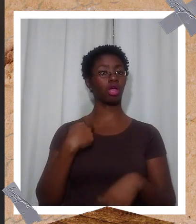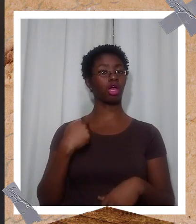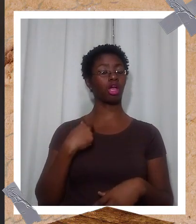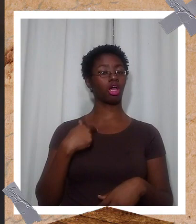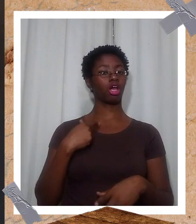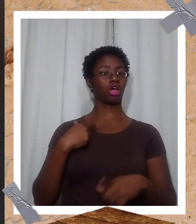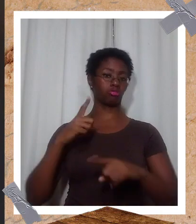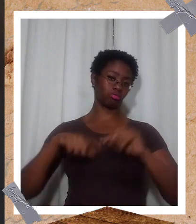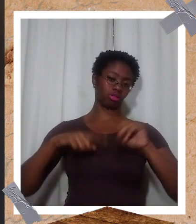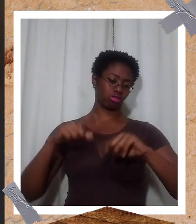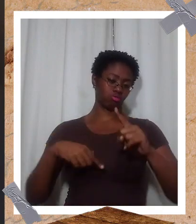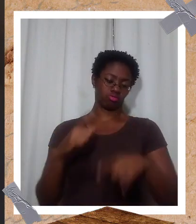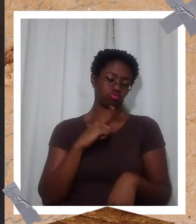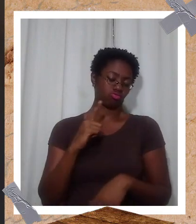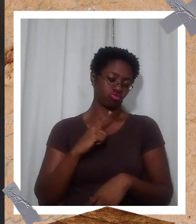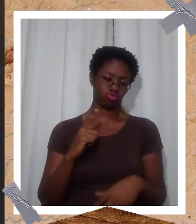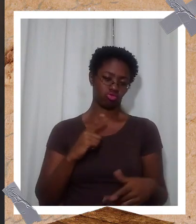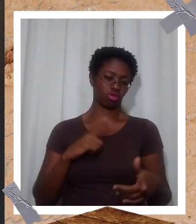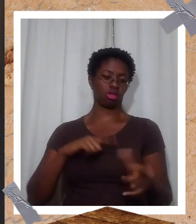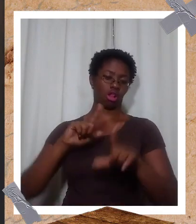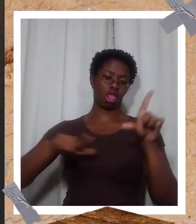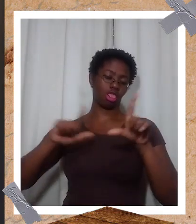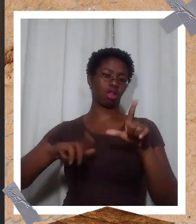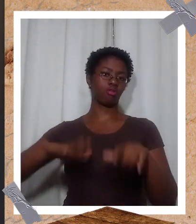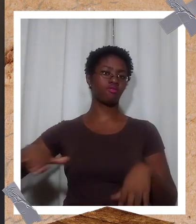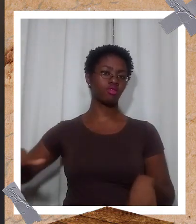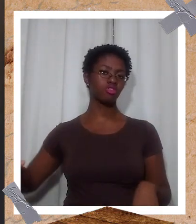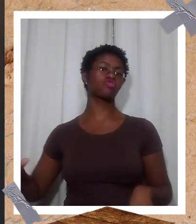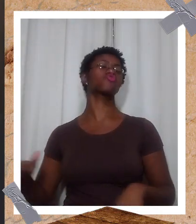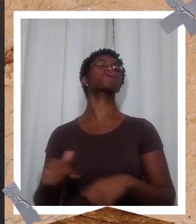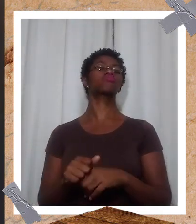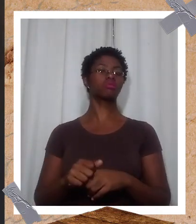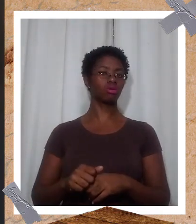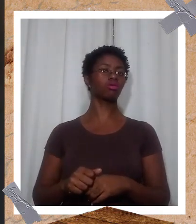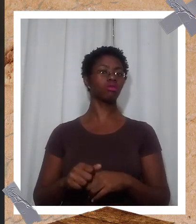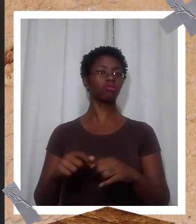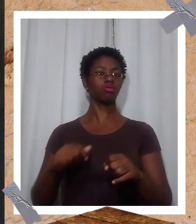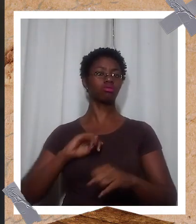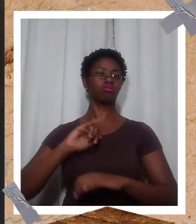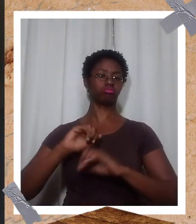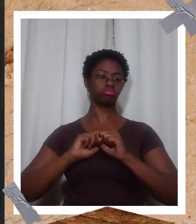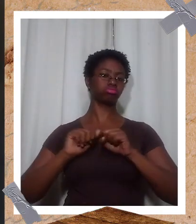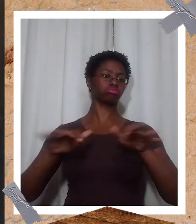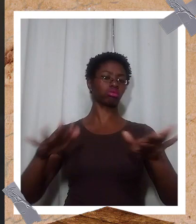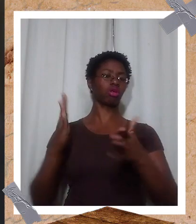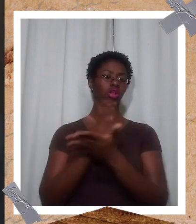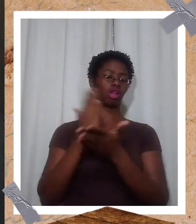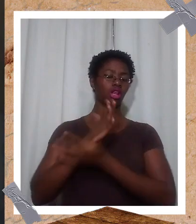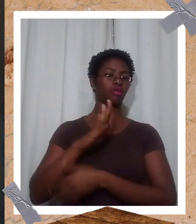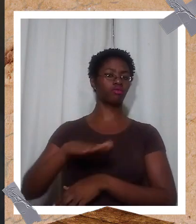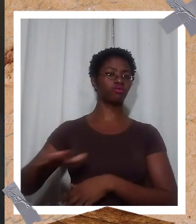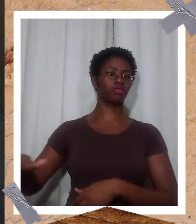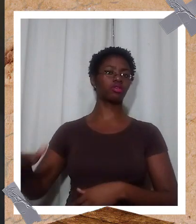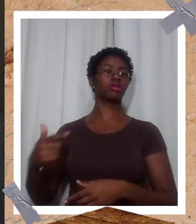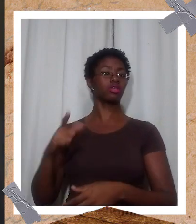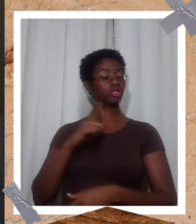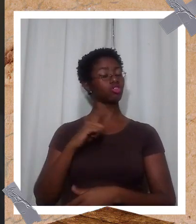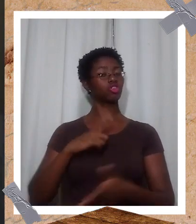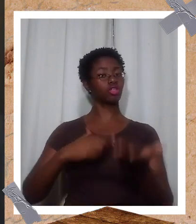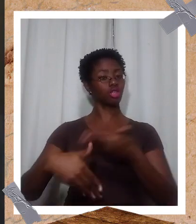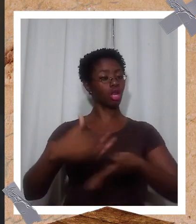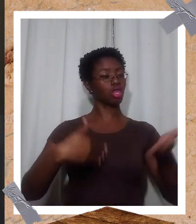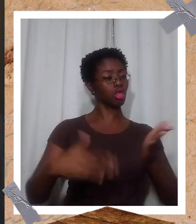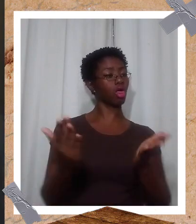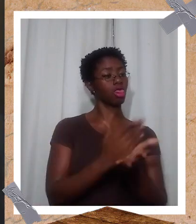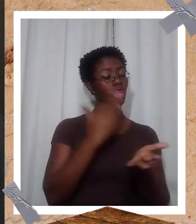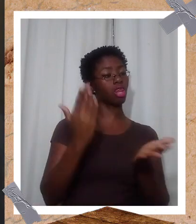as ferramentas que eu tinha era o livro infantil, atrair as crianças com os livros infantis, então tive toda uma interação ali com os livros,